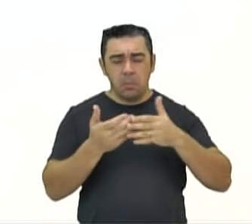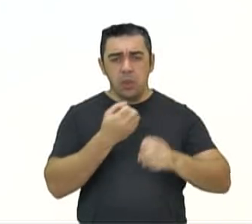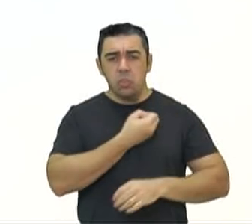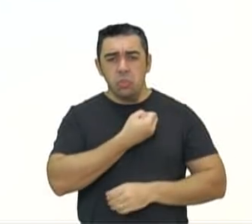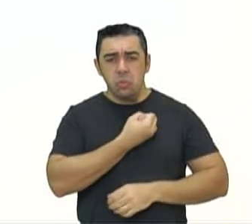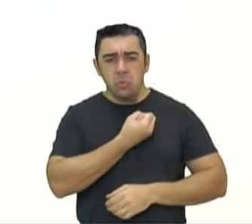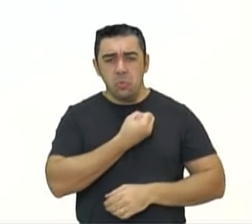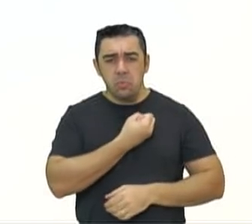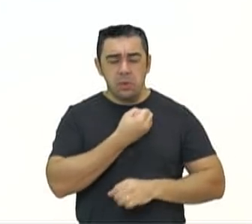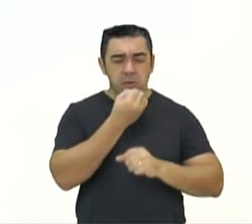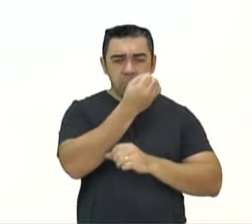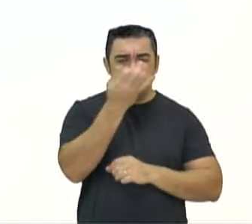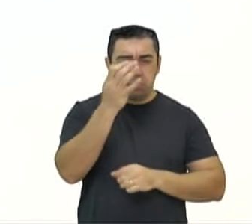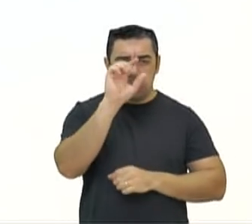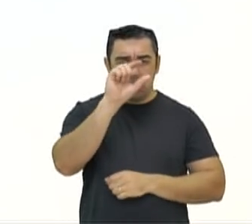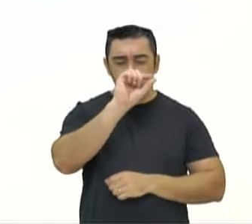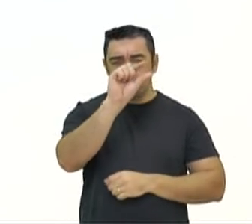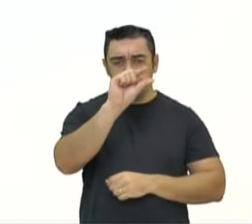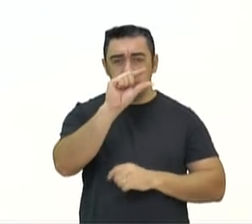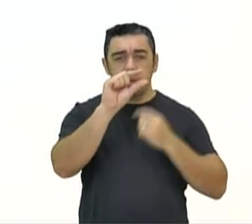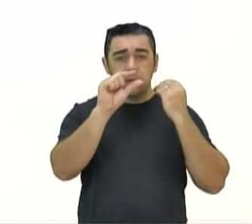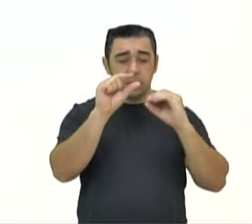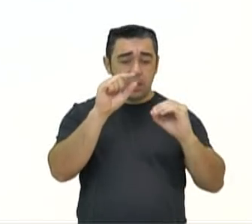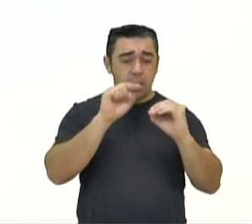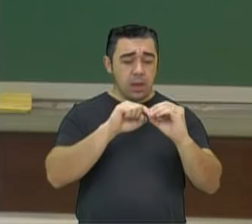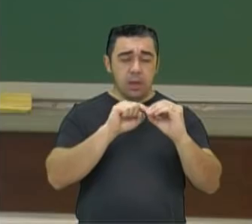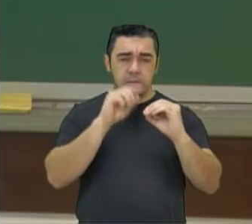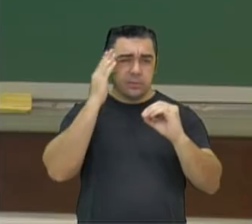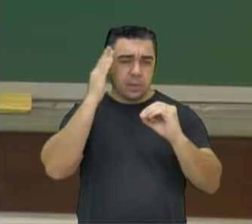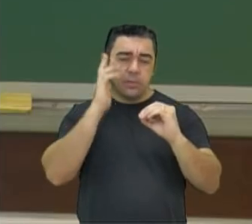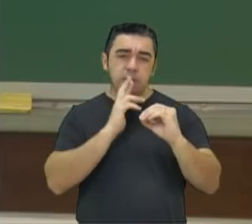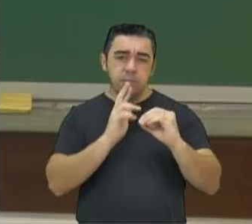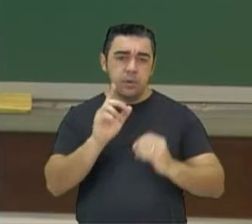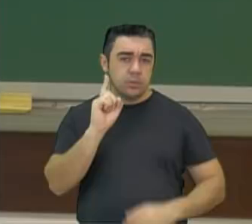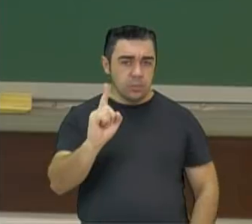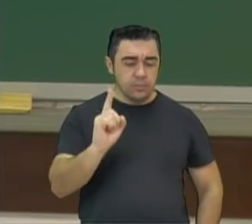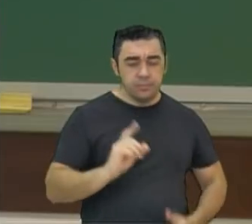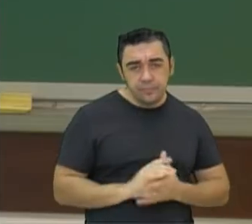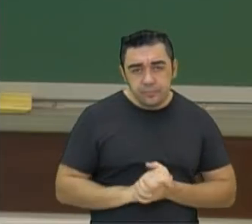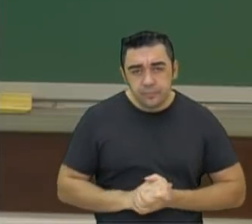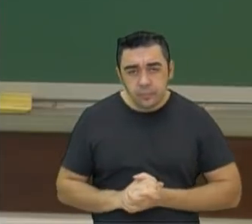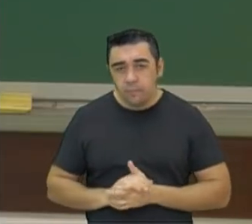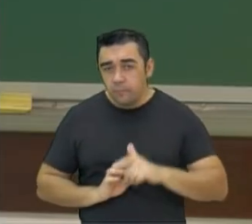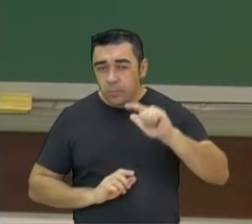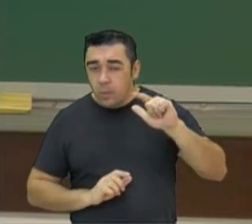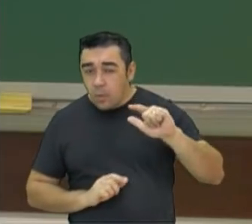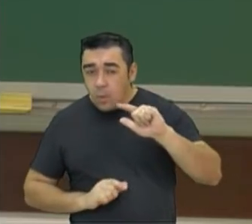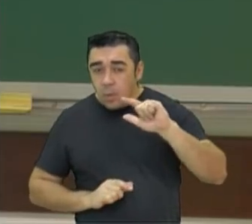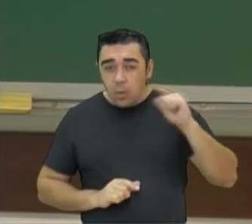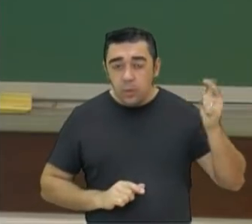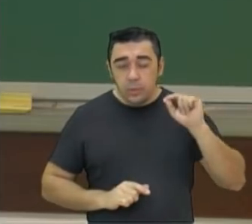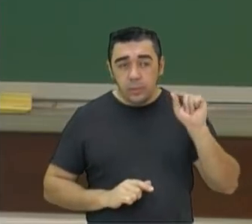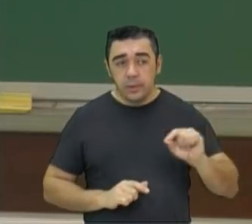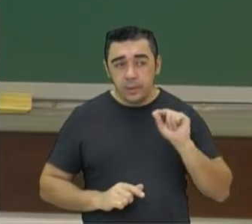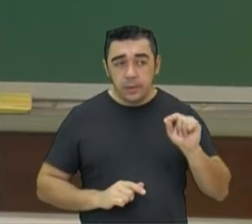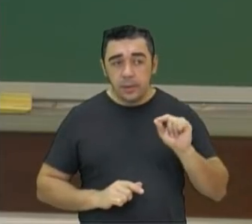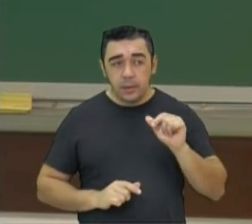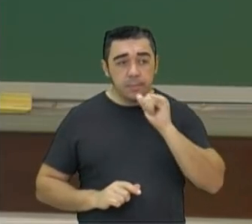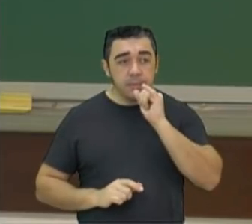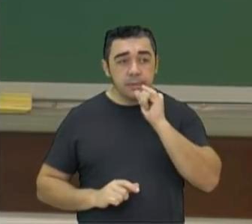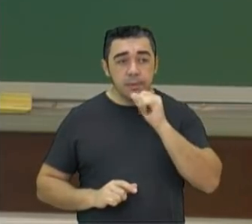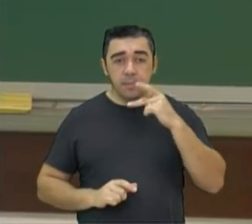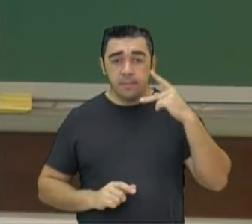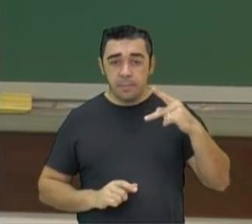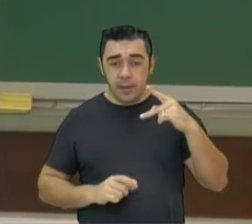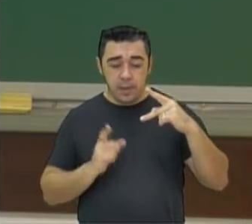igual a 0, não precisa nem resolver. A gente sabe que é 1. Um outro caso especial é quando o meu P